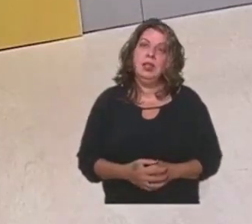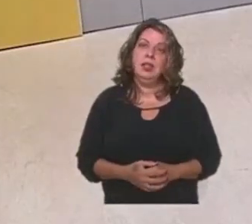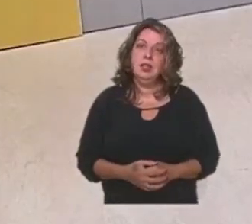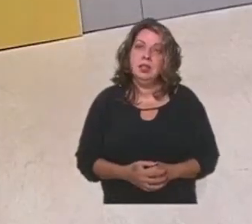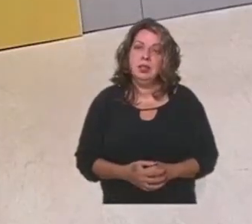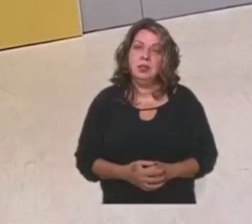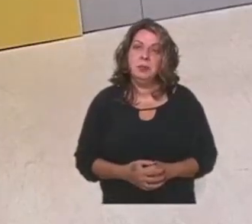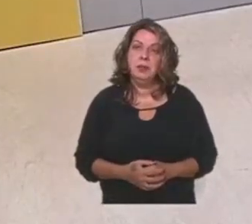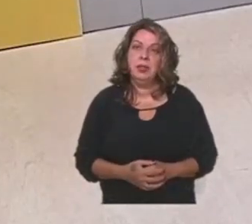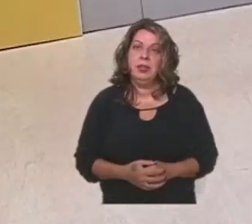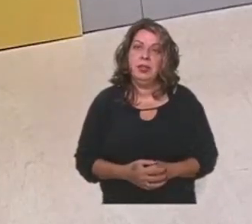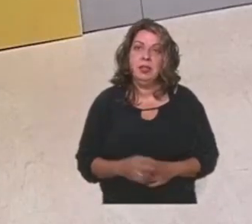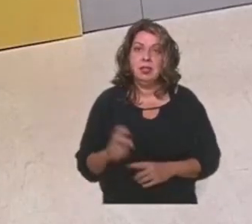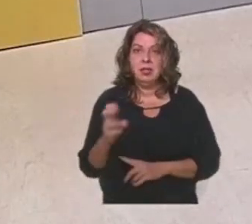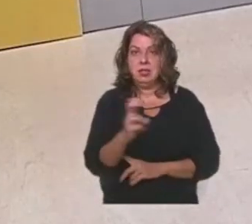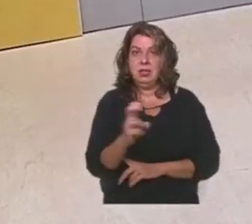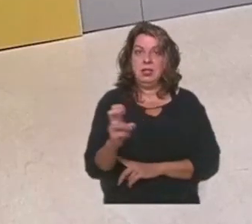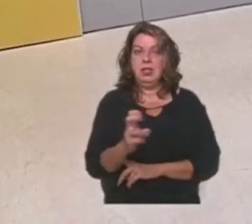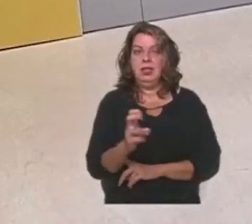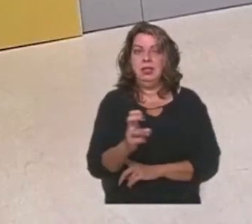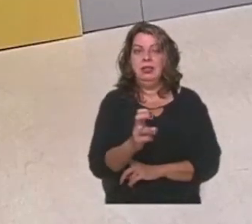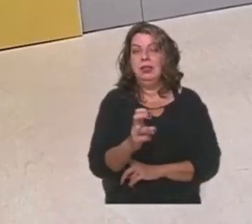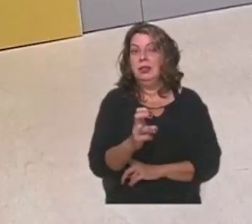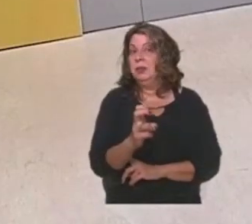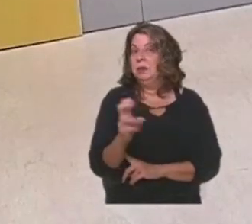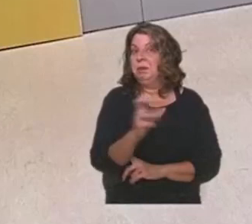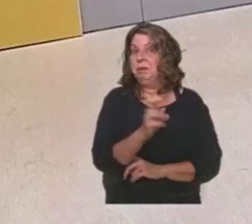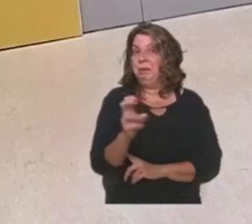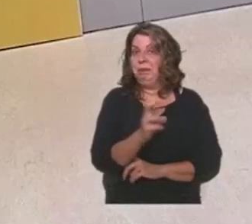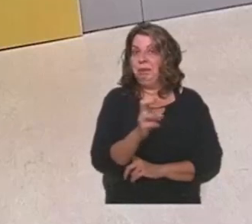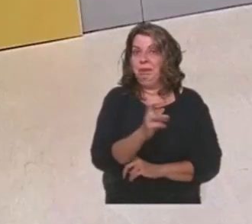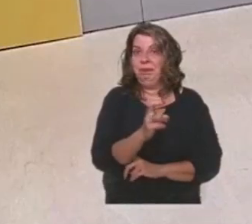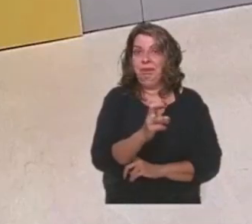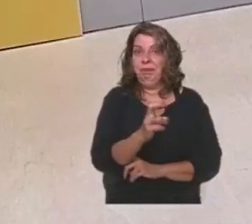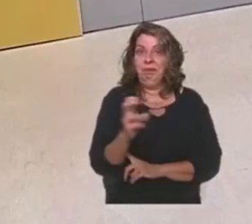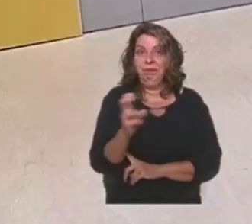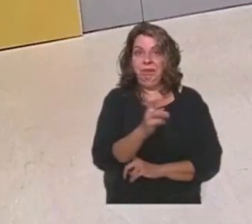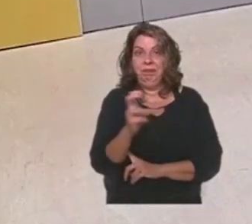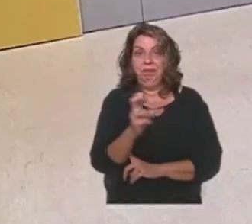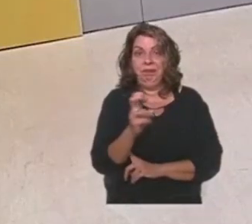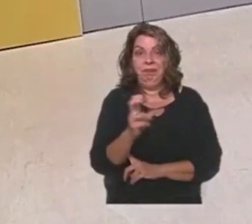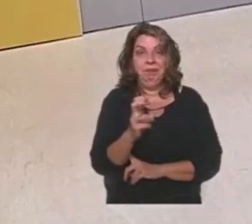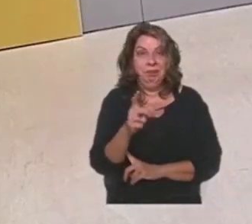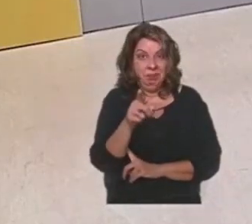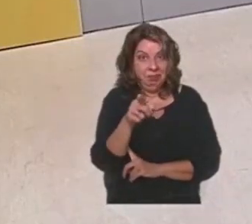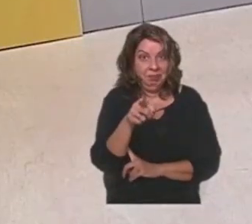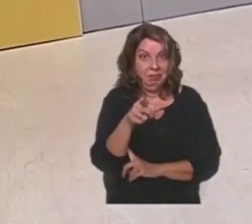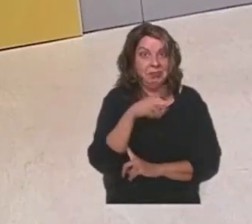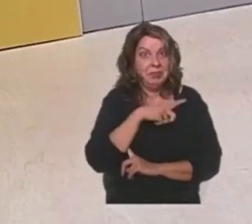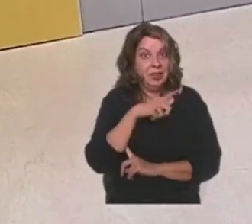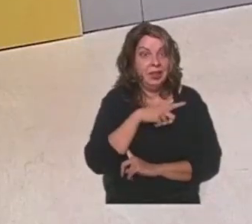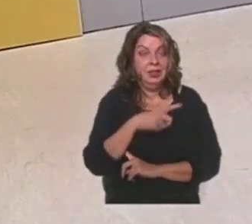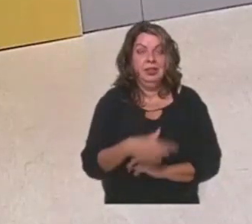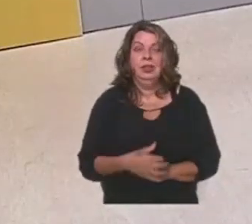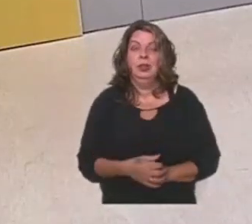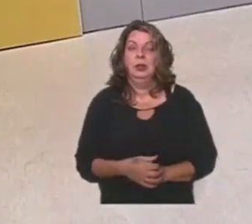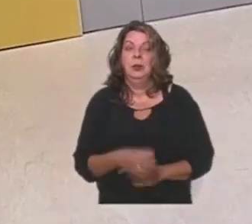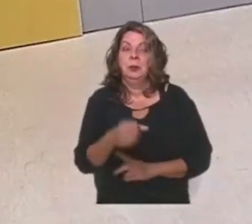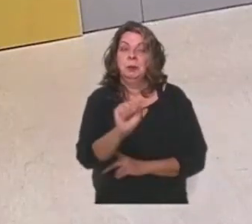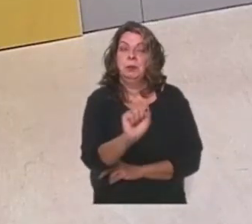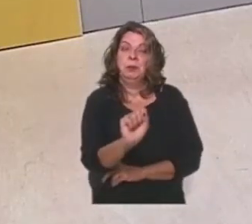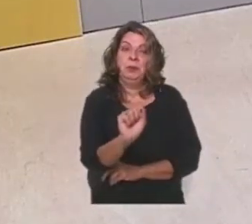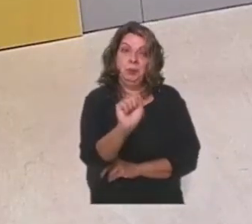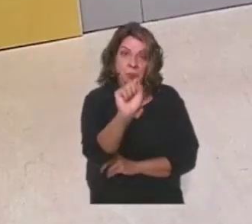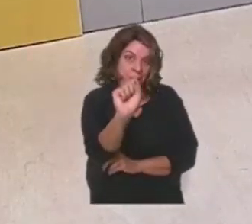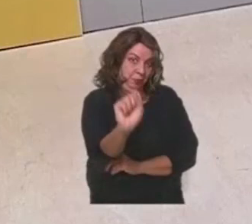Ai, ai, ai. 55, 55. Quem quer o 55 já vai comemorando. E o número 8 também, número